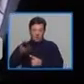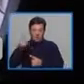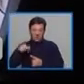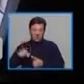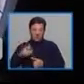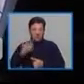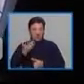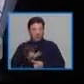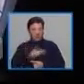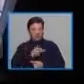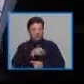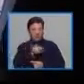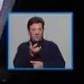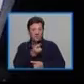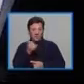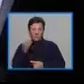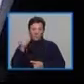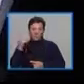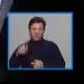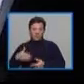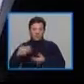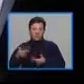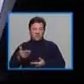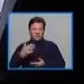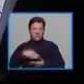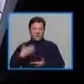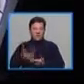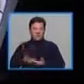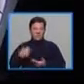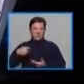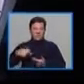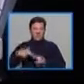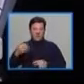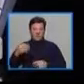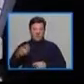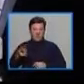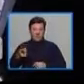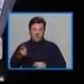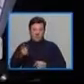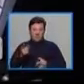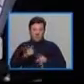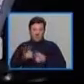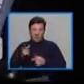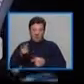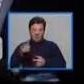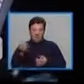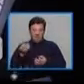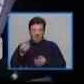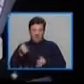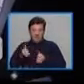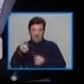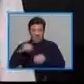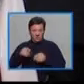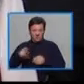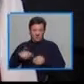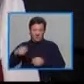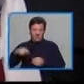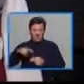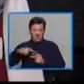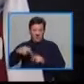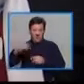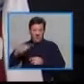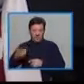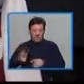Pizarro, quando se apresentou como candidato à presidência da Câmara do Porto, não era? Isso não invalidou a sua eleição para a presidência da Câmara do Porto?